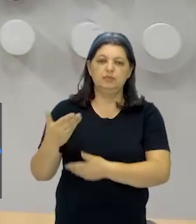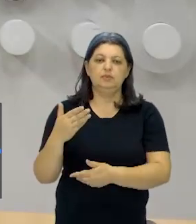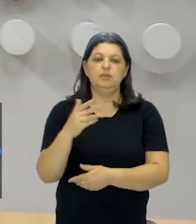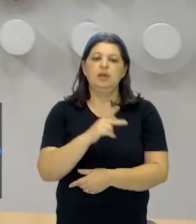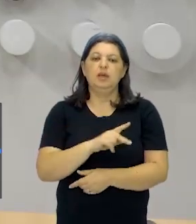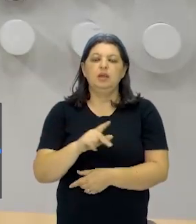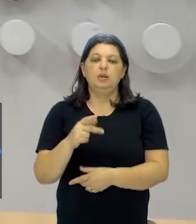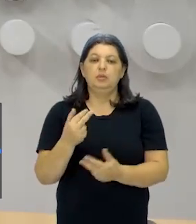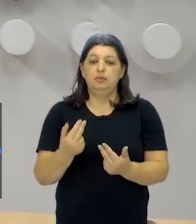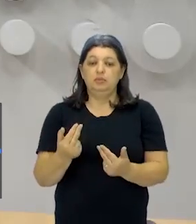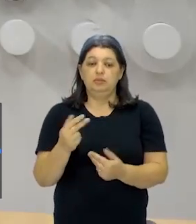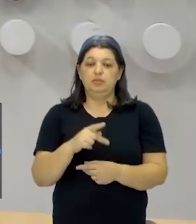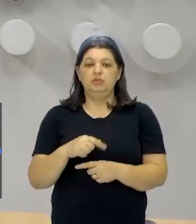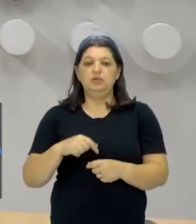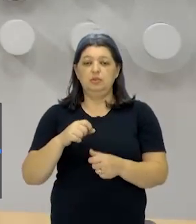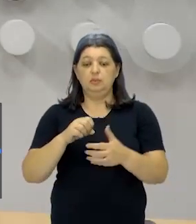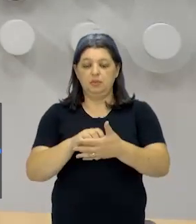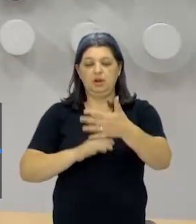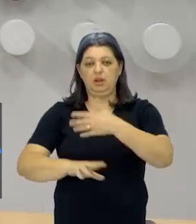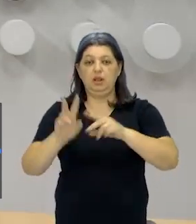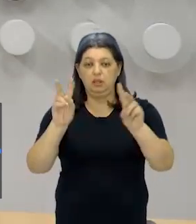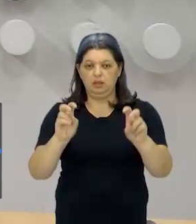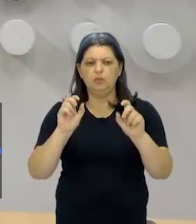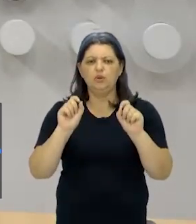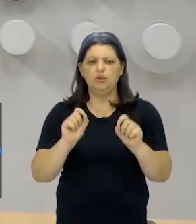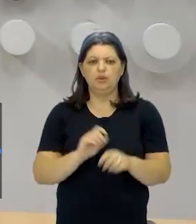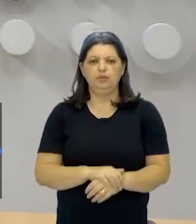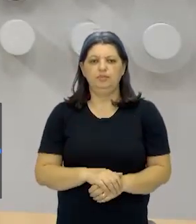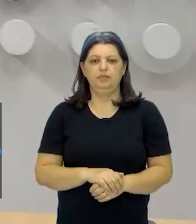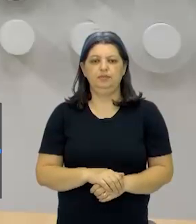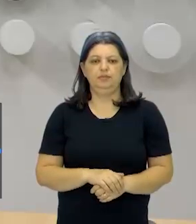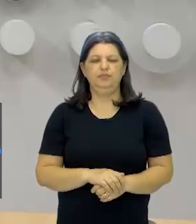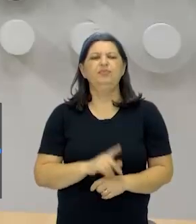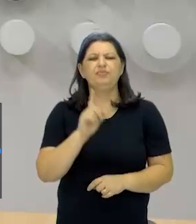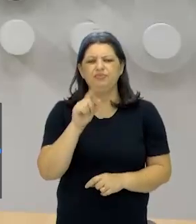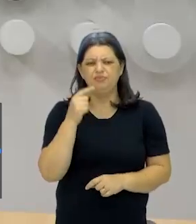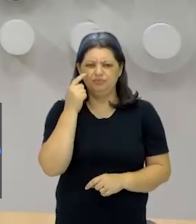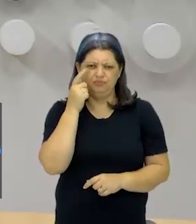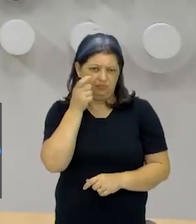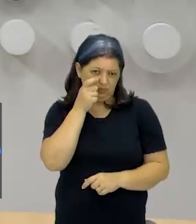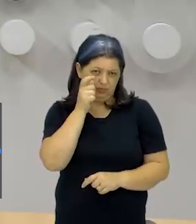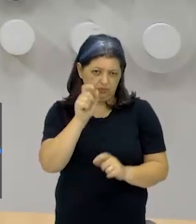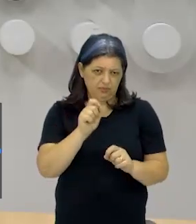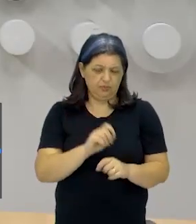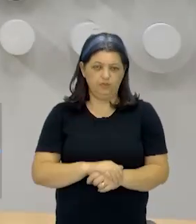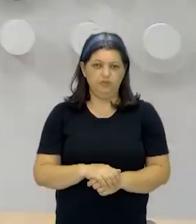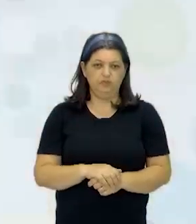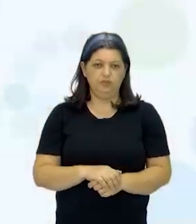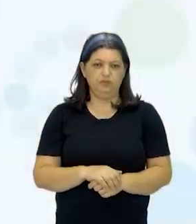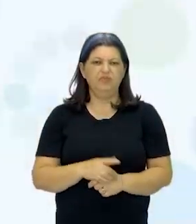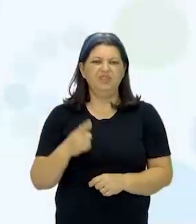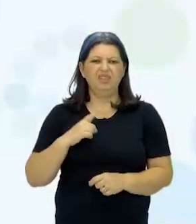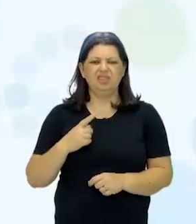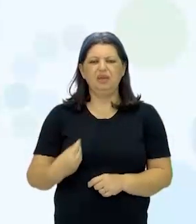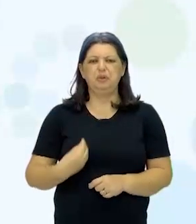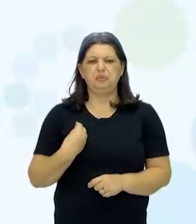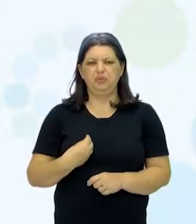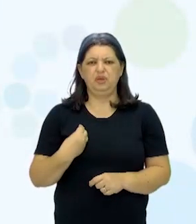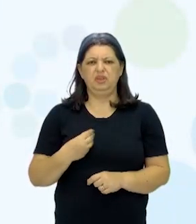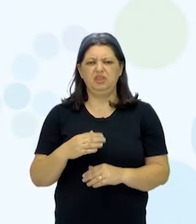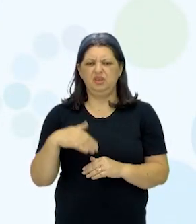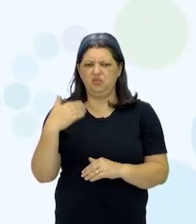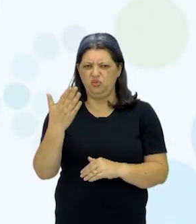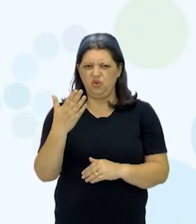Estamos trabalhando currículo. E o tema dessa aula é bem interessante, assim, viu, professor Mauro? Existe vida fora